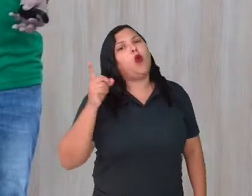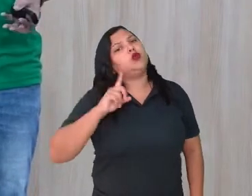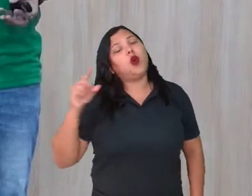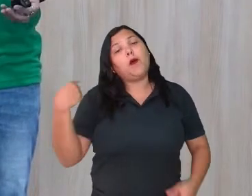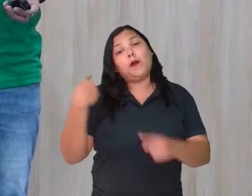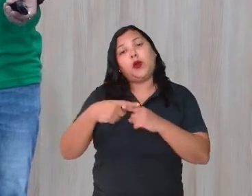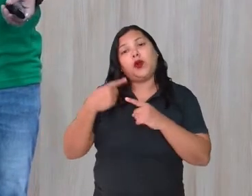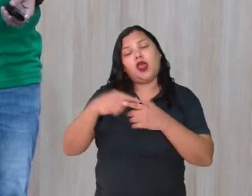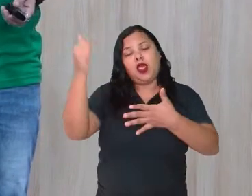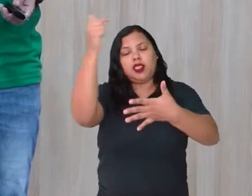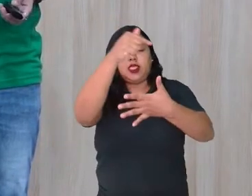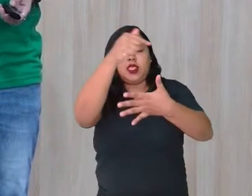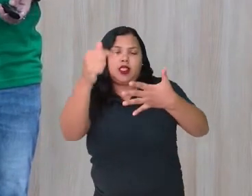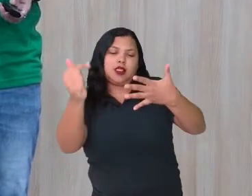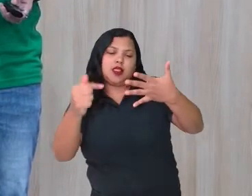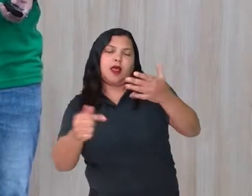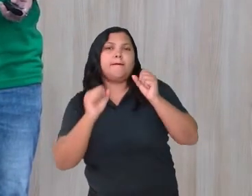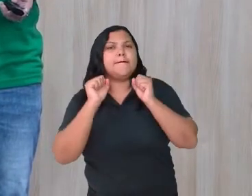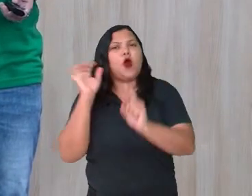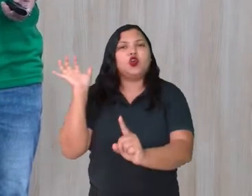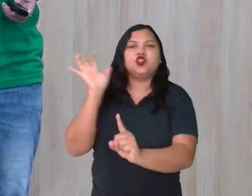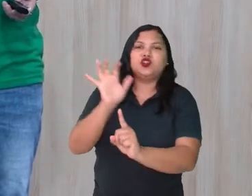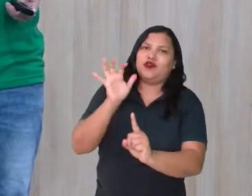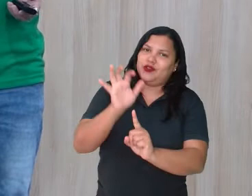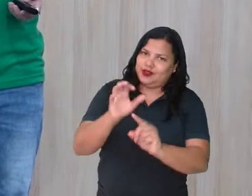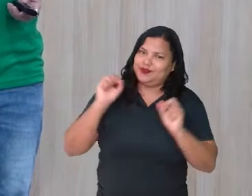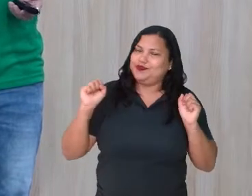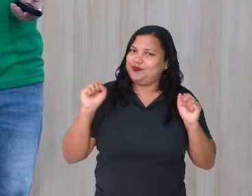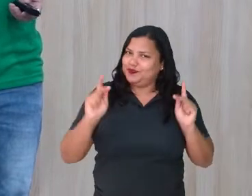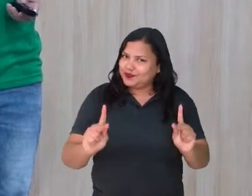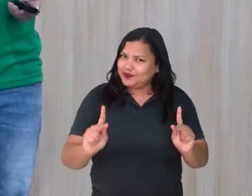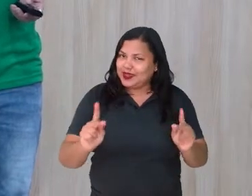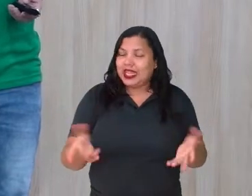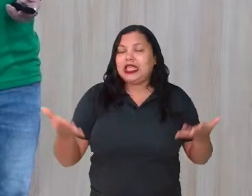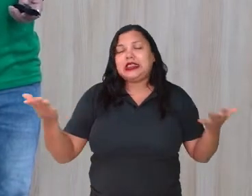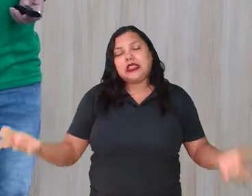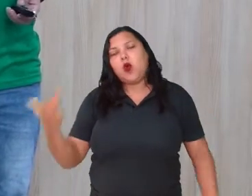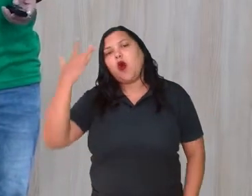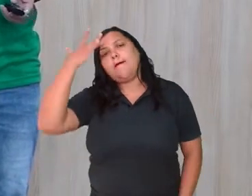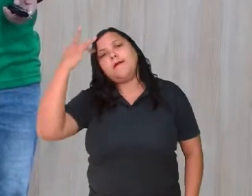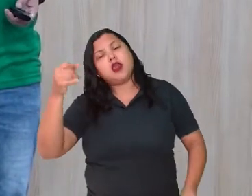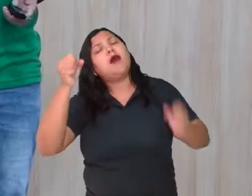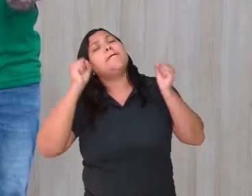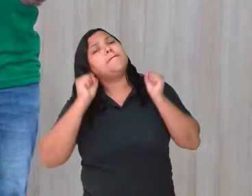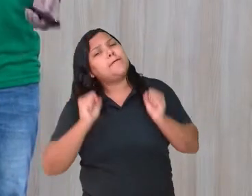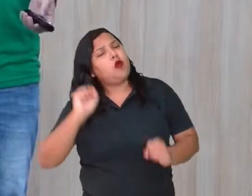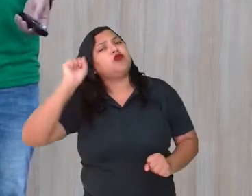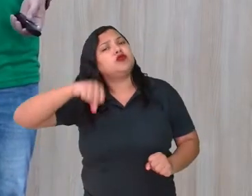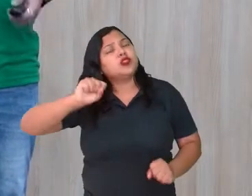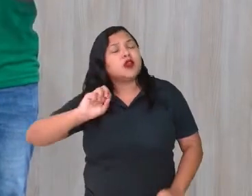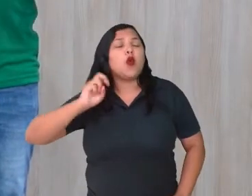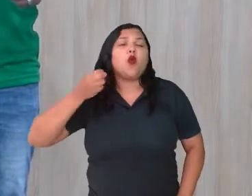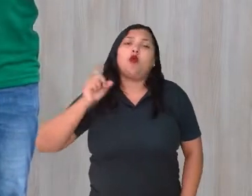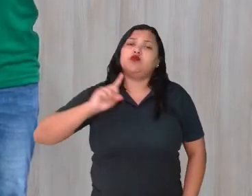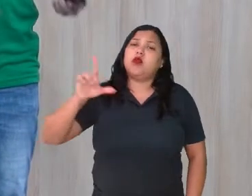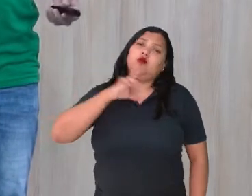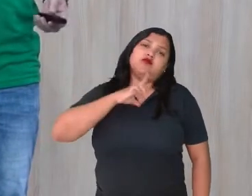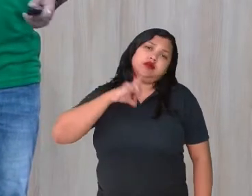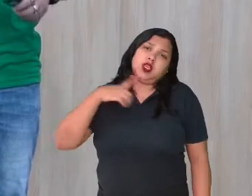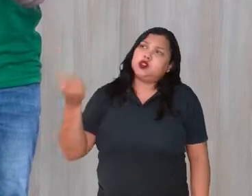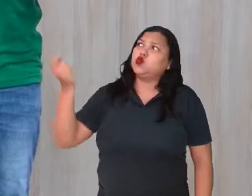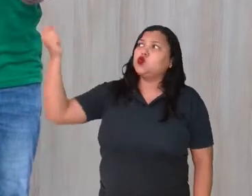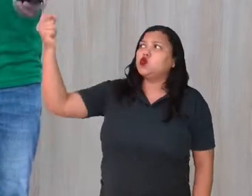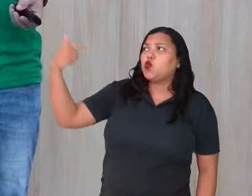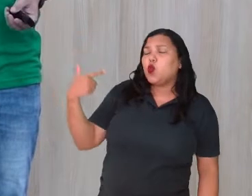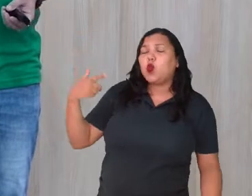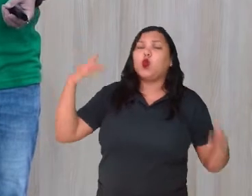são levados em consideração para que as pessoas digam se amanhã é mais provável ou não de chover, ou de fazer sol,